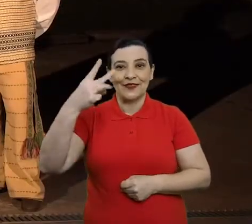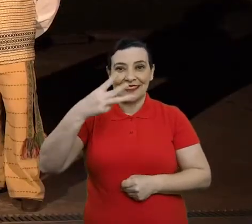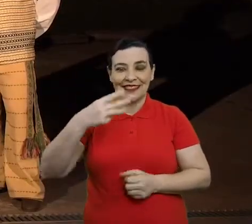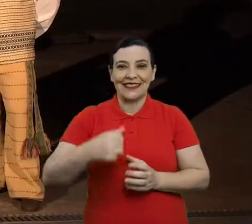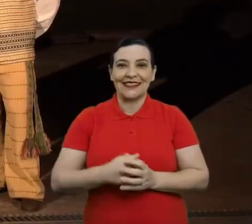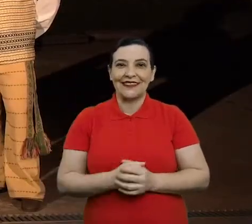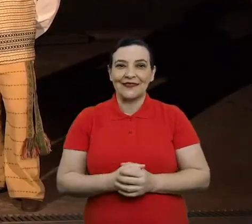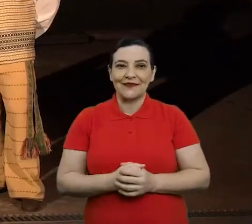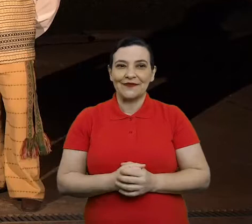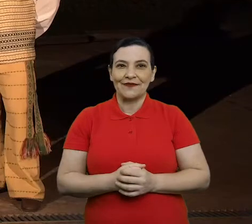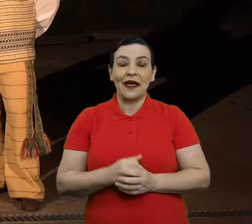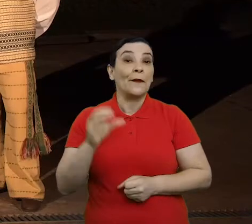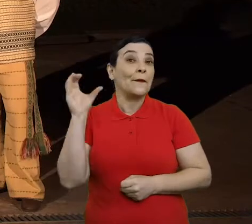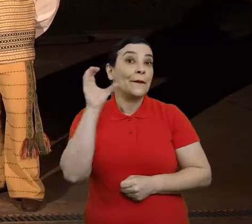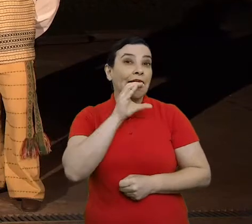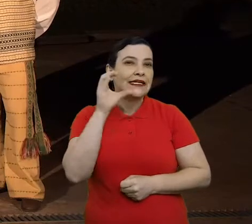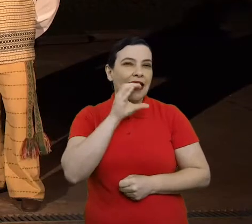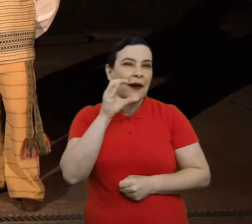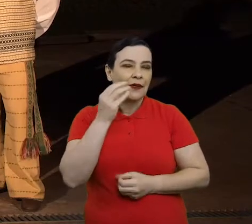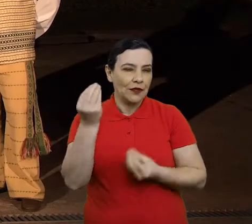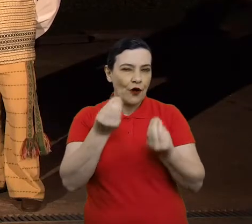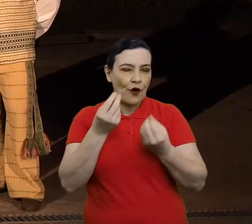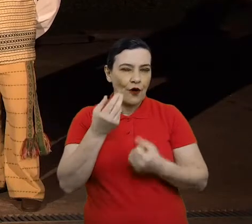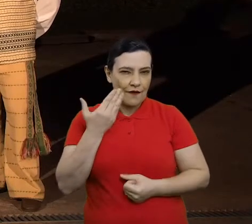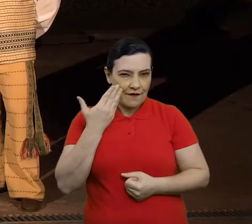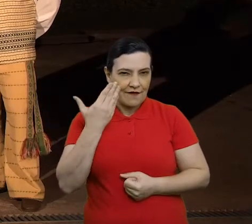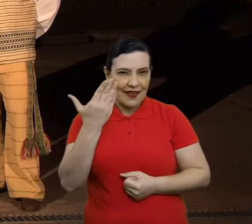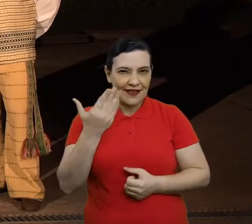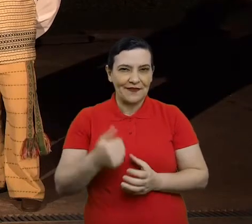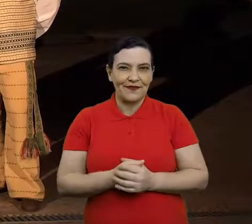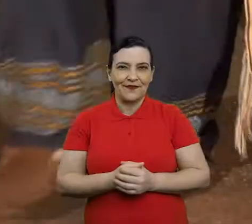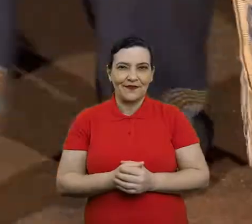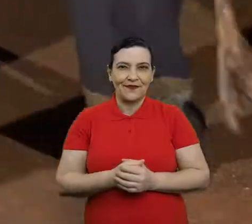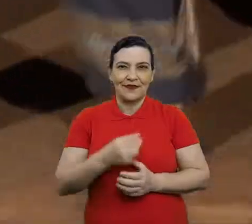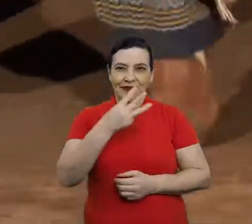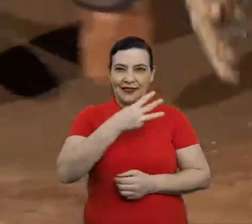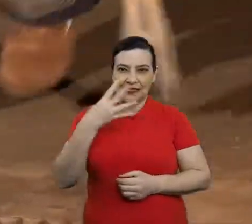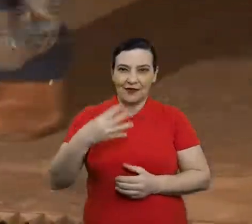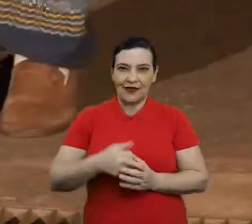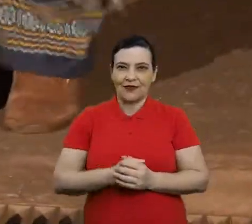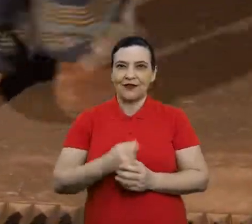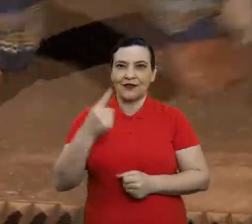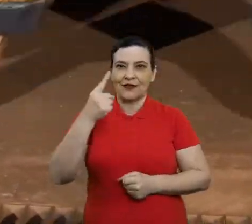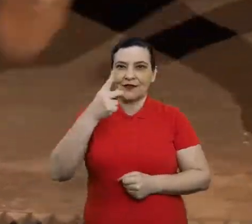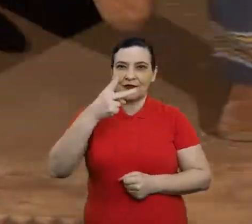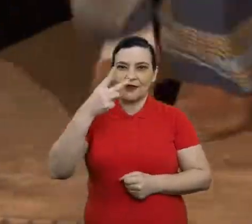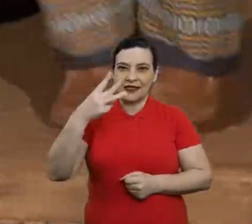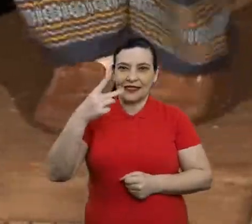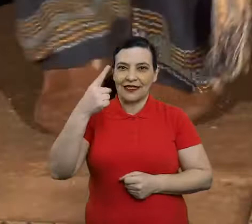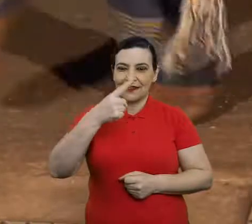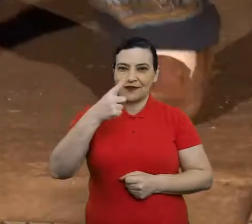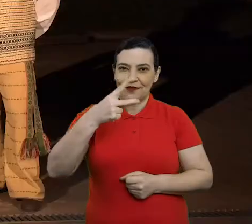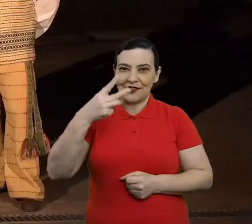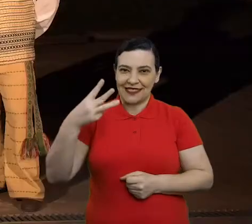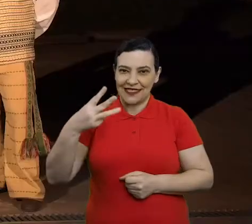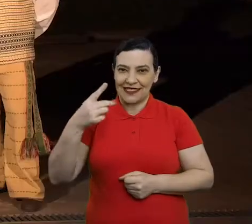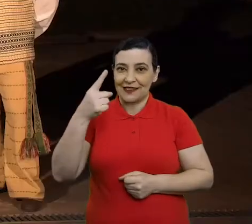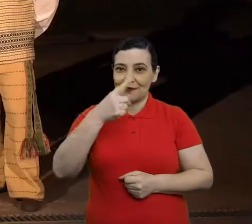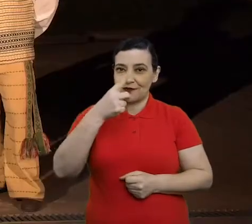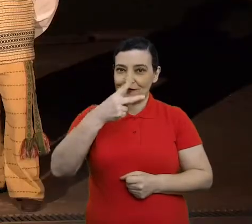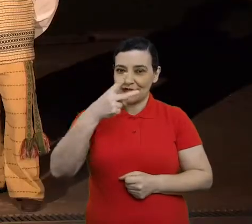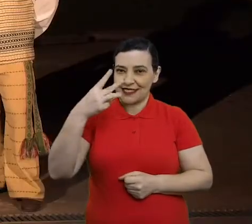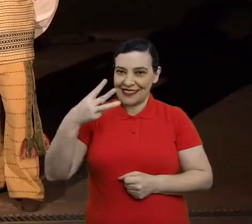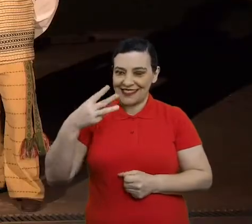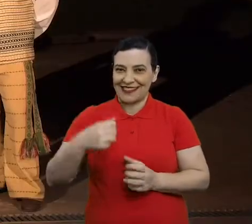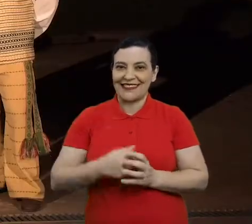dois, três. Fazendo um pouquinho mais rápido, ele fica desse jeito assim. Trisquiaturi. Um, dois, três. Um, dois, três. Um, dois,